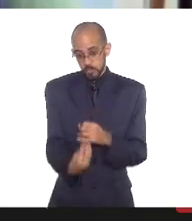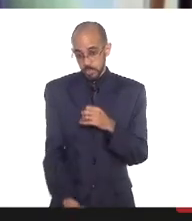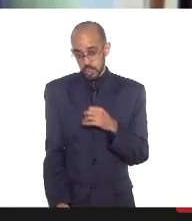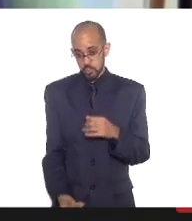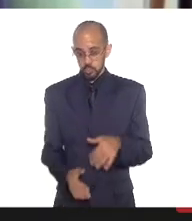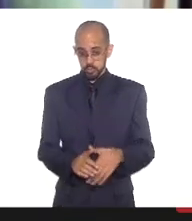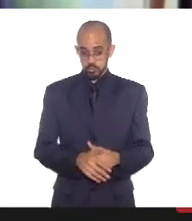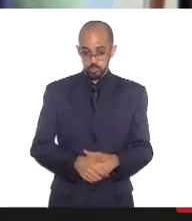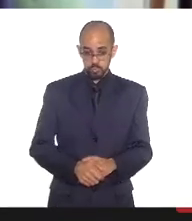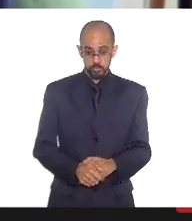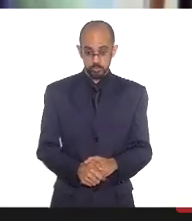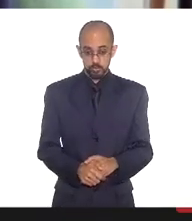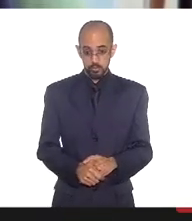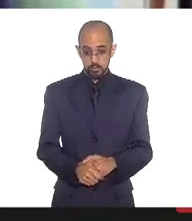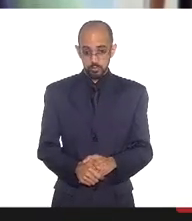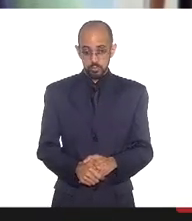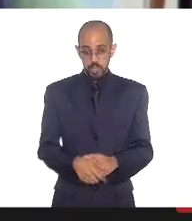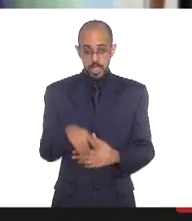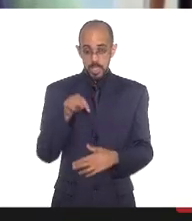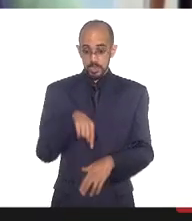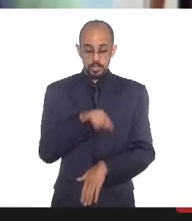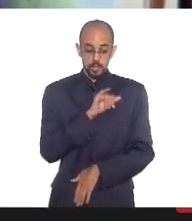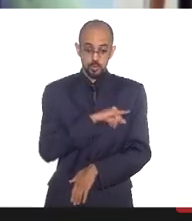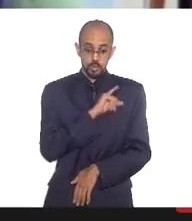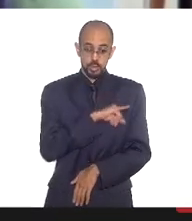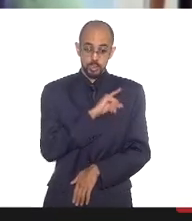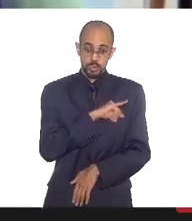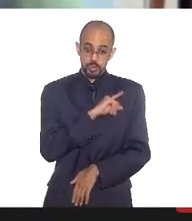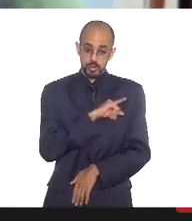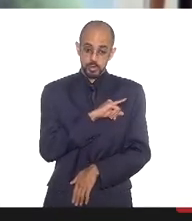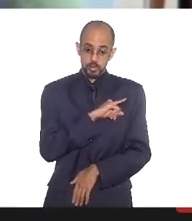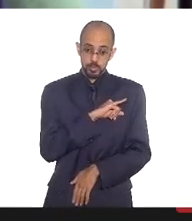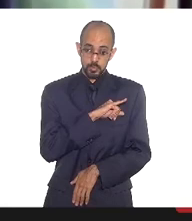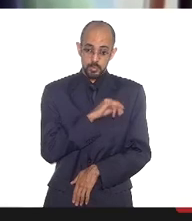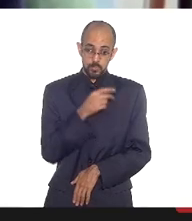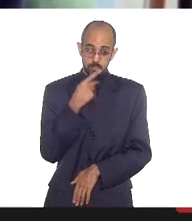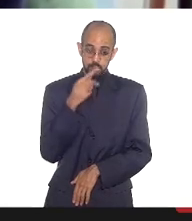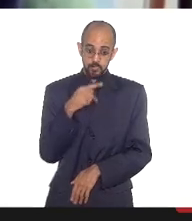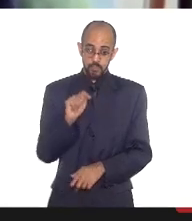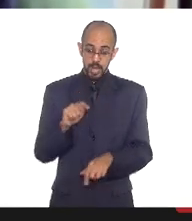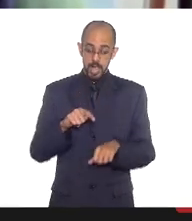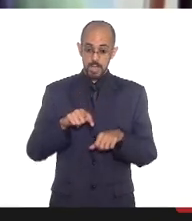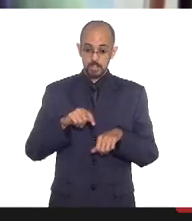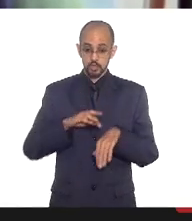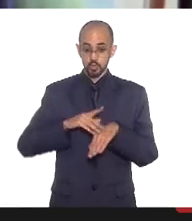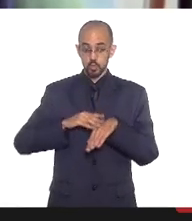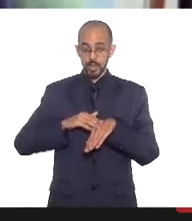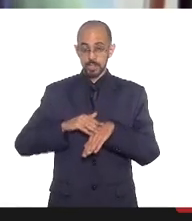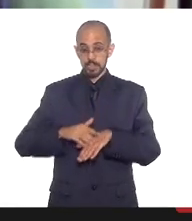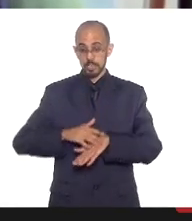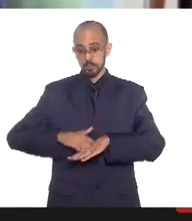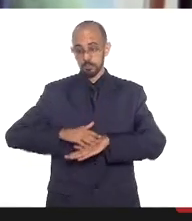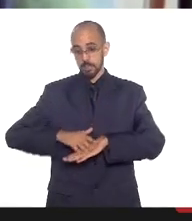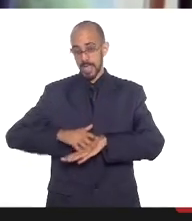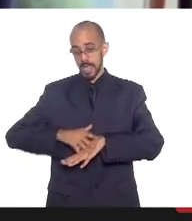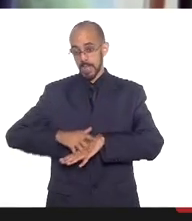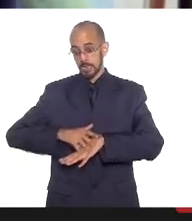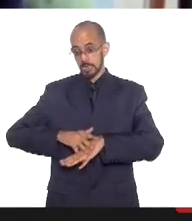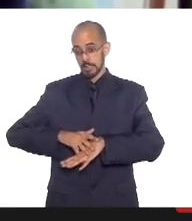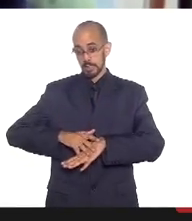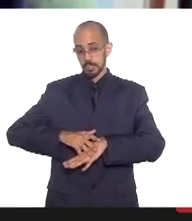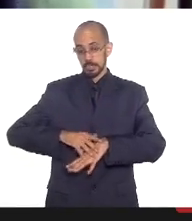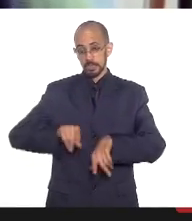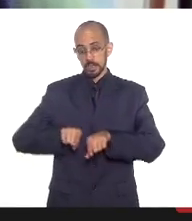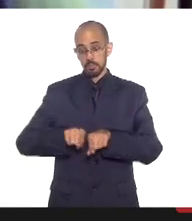e aqui aqui no Rio de Janeiro falar de hum se não ser um problema crônico aqui como